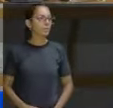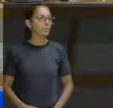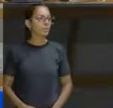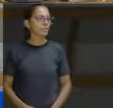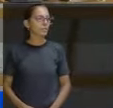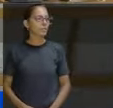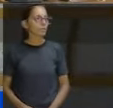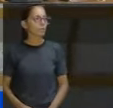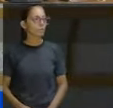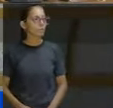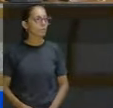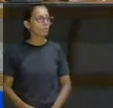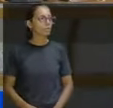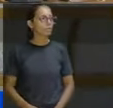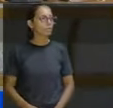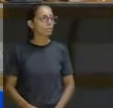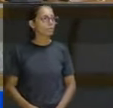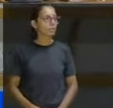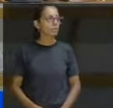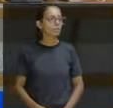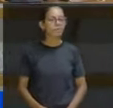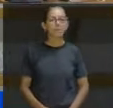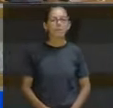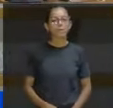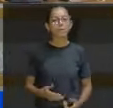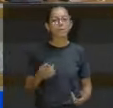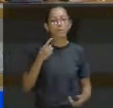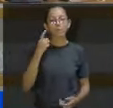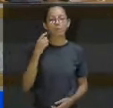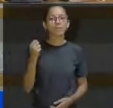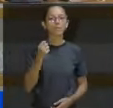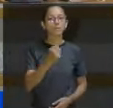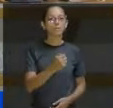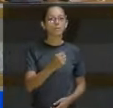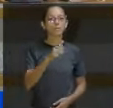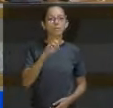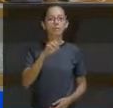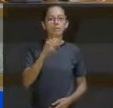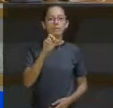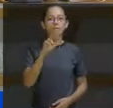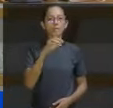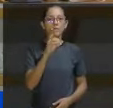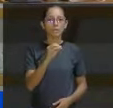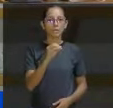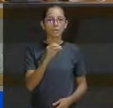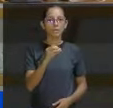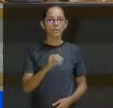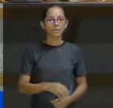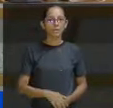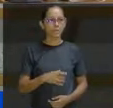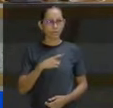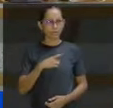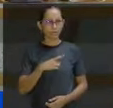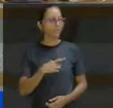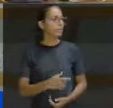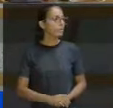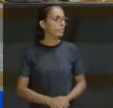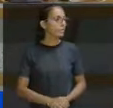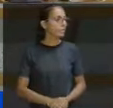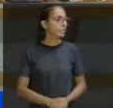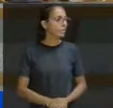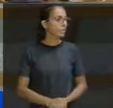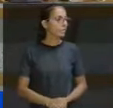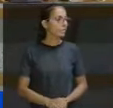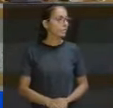Só para registrar. Aliás, deixa eu ver se tem sustentação oral. Doutor Eduardo de Paula está na sala? Eu já vi, está na sala. Eduardo